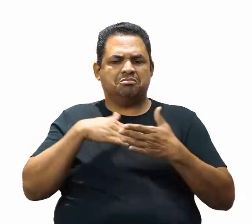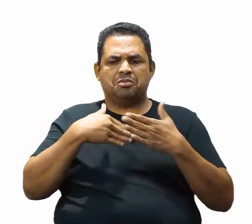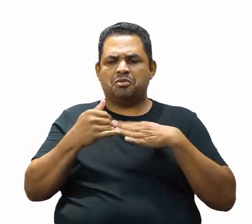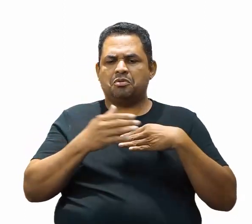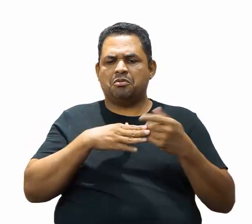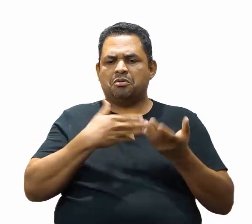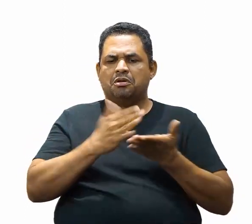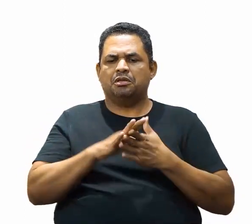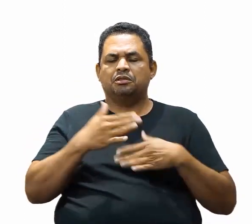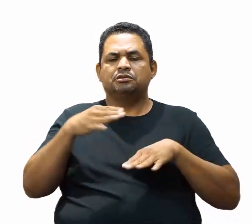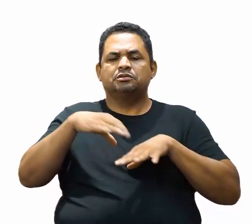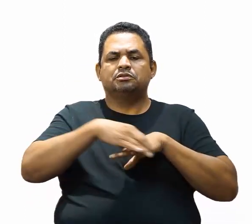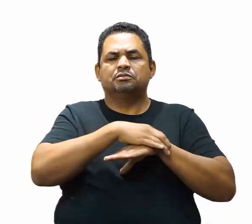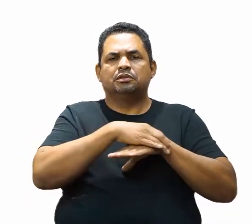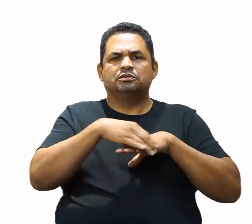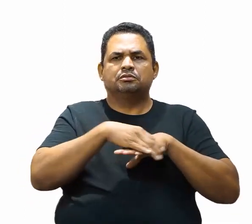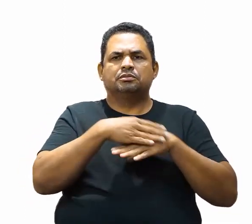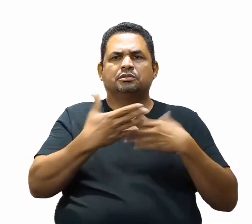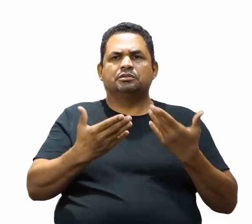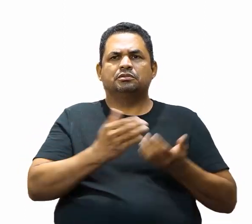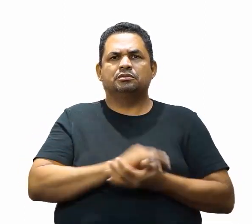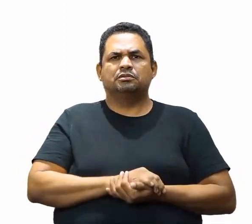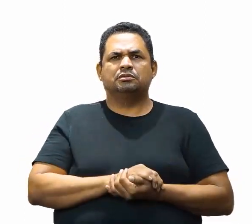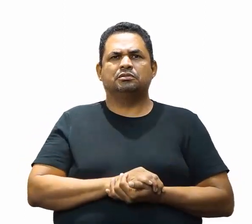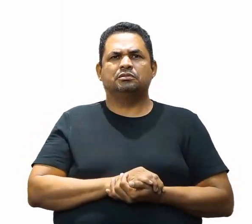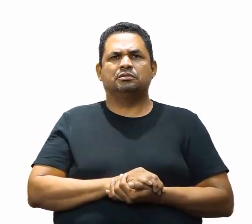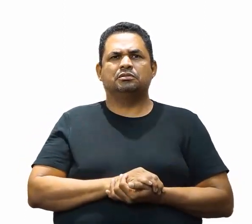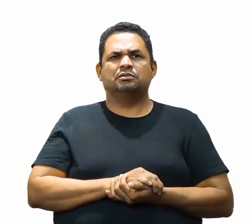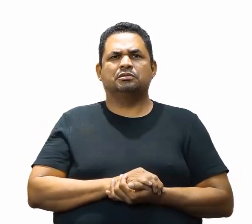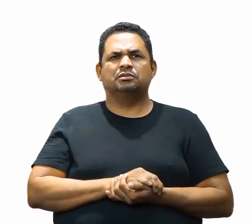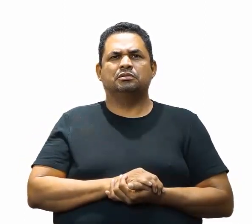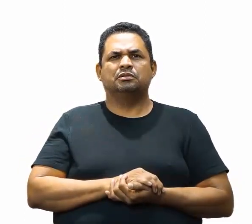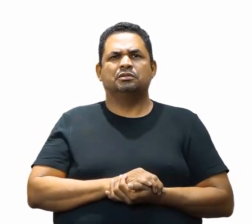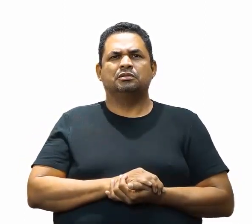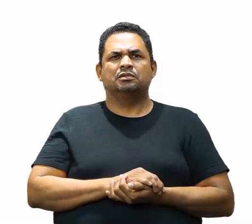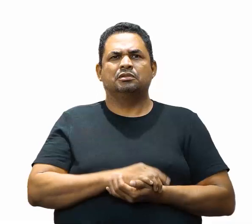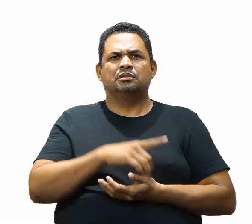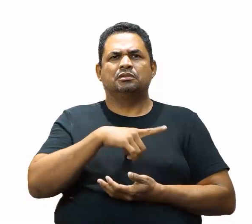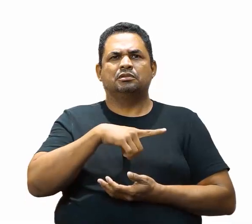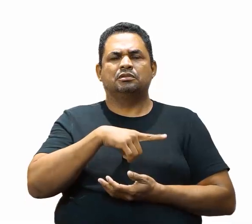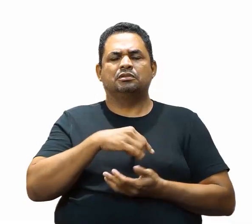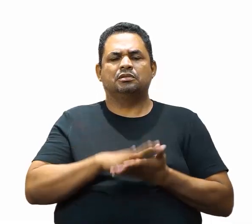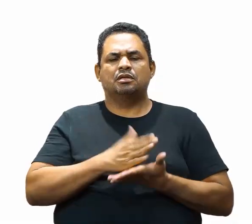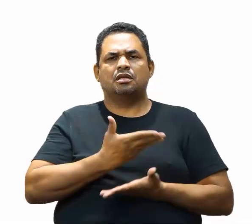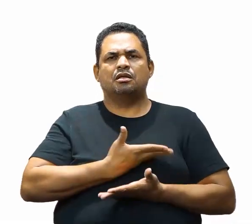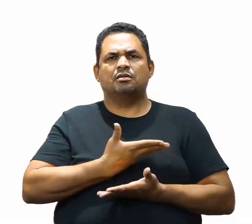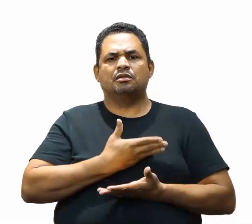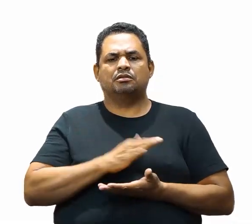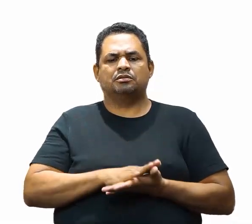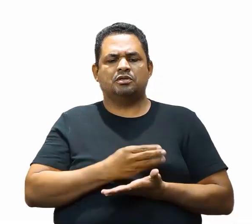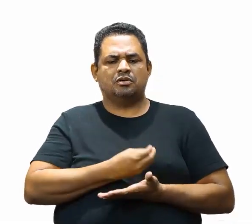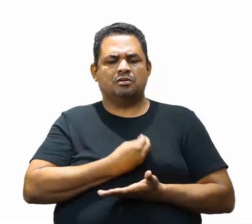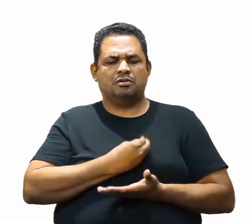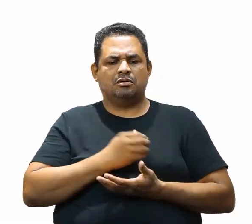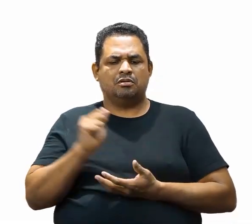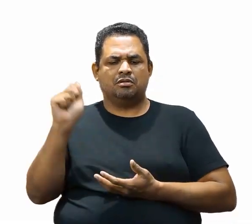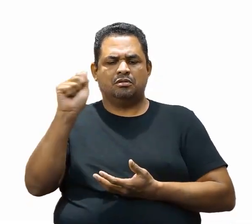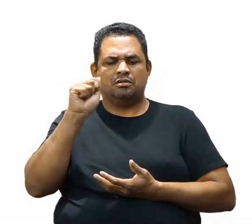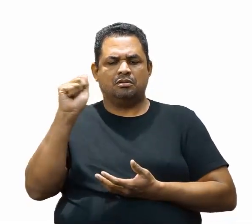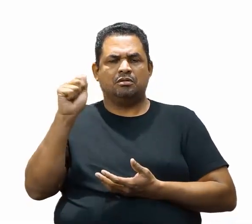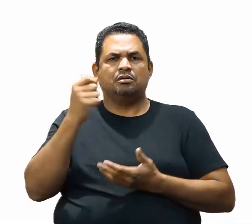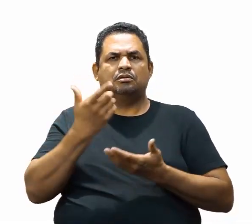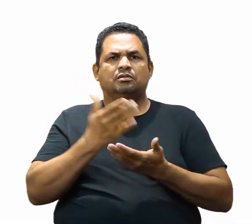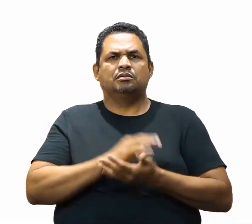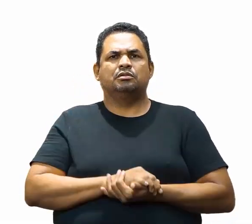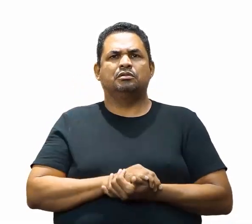comprei uns sapatos. Isso mesmo. Tengo unas amigas que vivem na Argentina. Hay una mujer